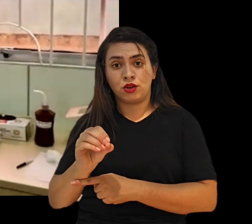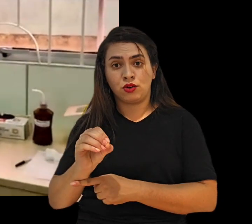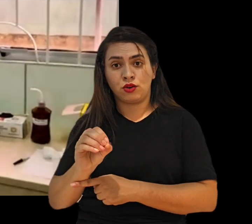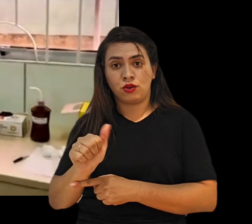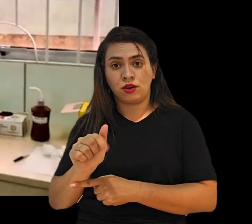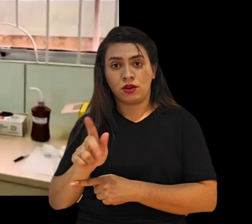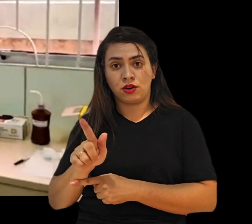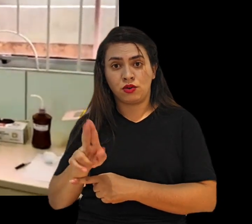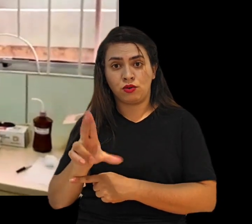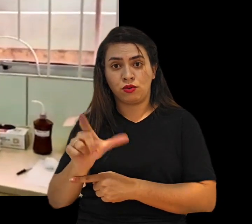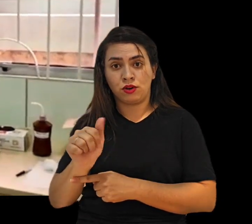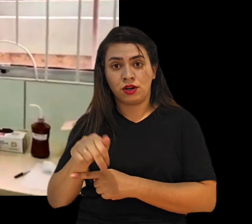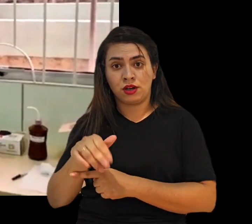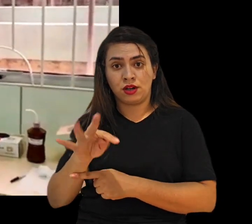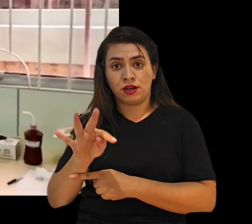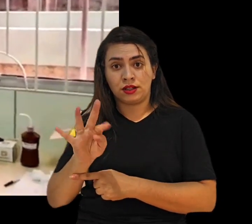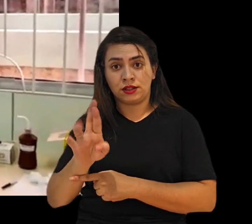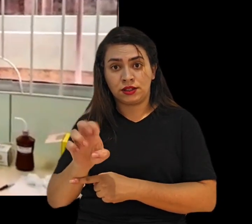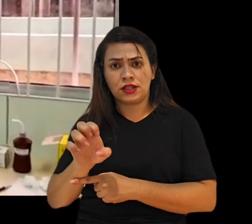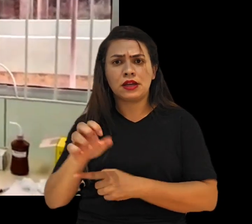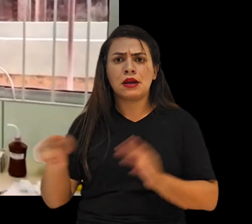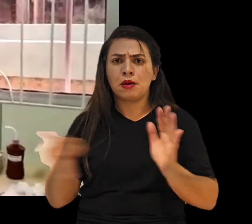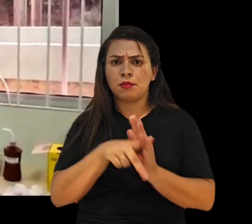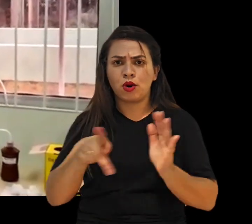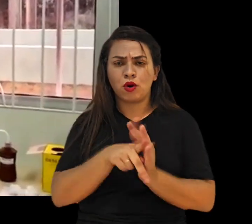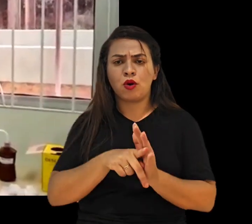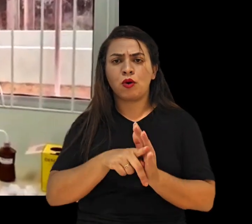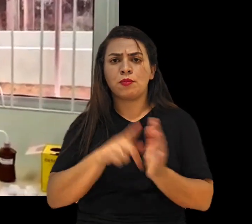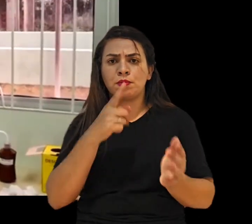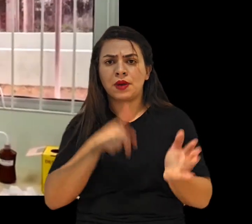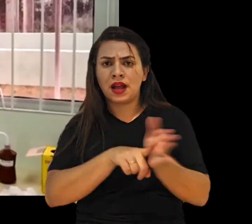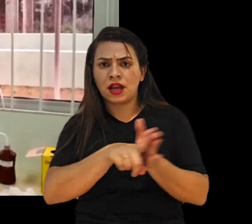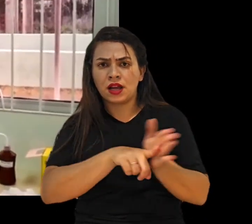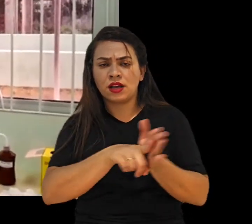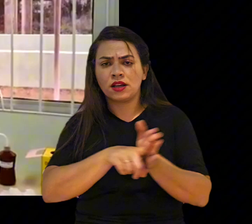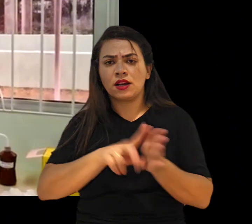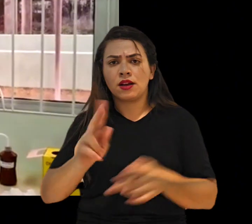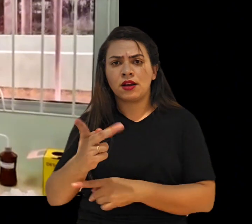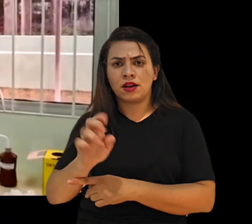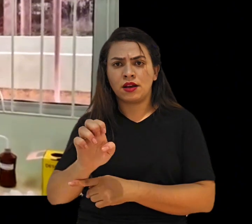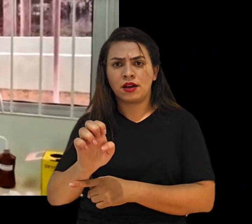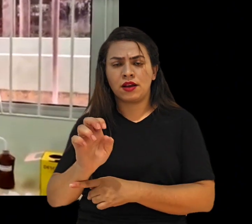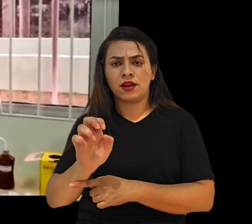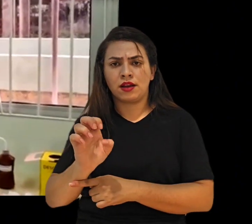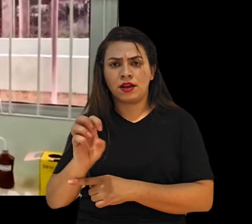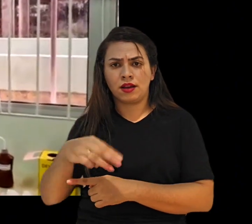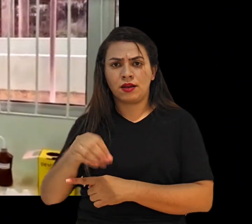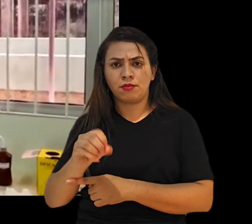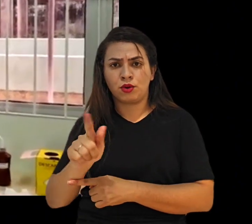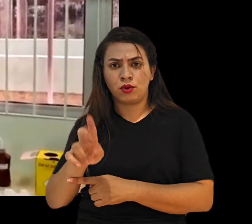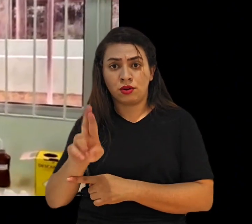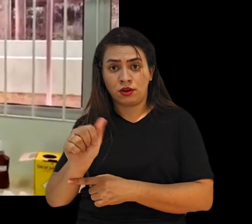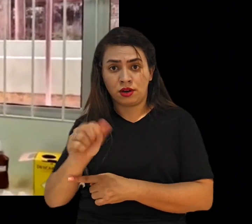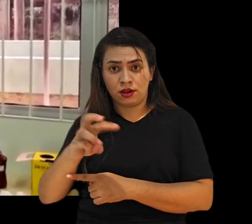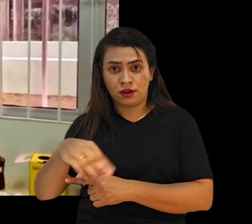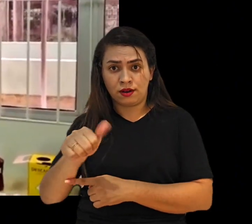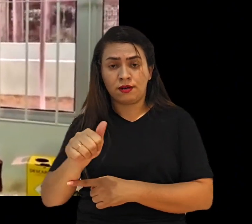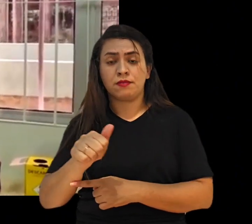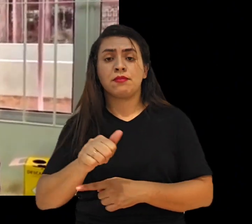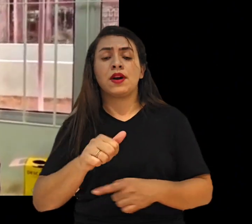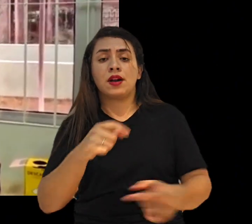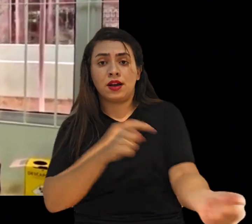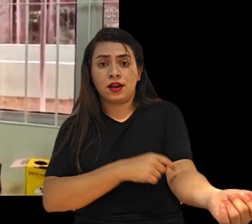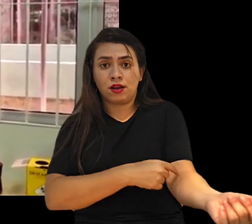faz a coagulação sanguínea. Esse segundo a gente faz tempo de coagulação, tá? Que é feito para